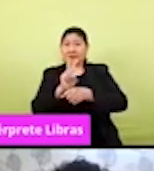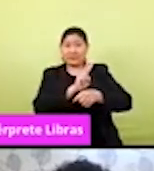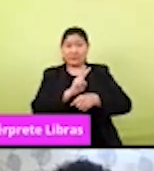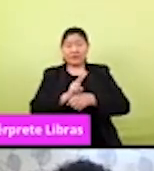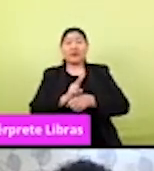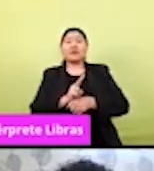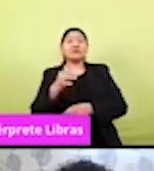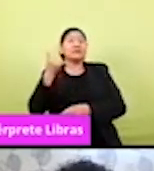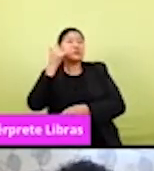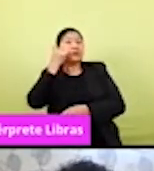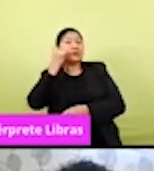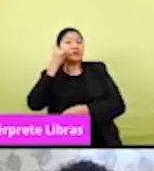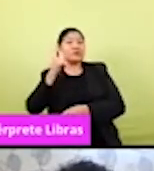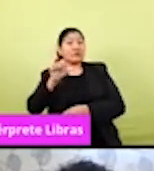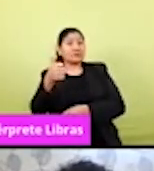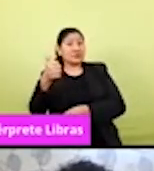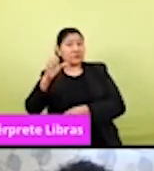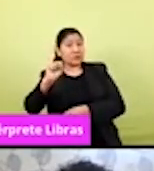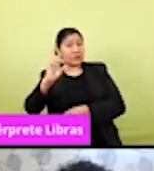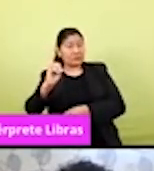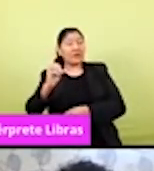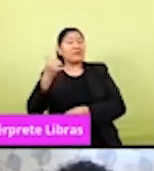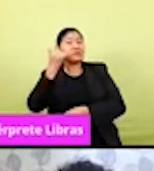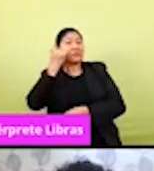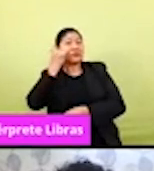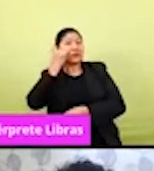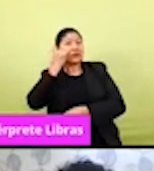que é essa central nacional aí, para poder